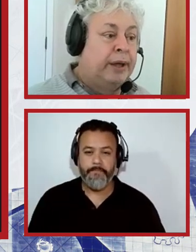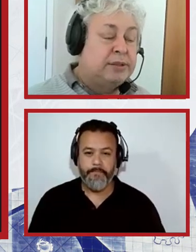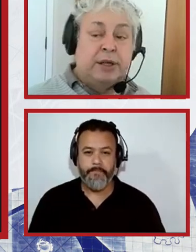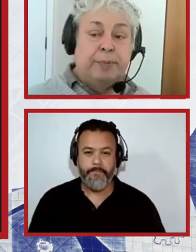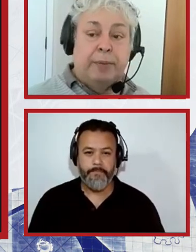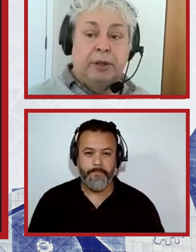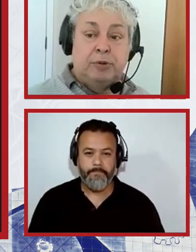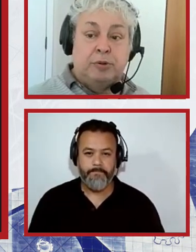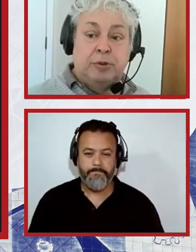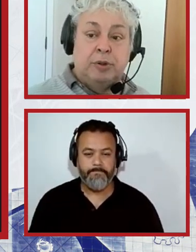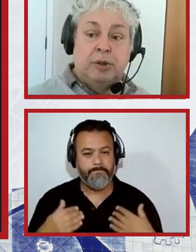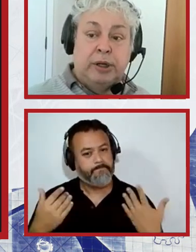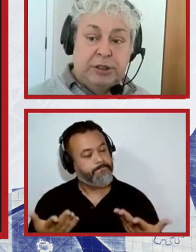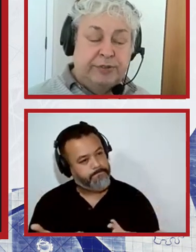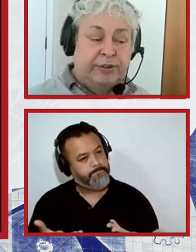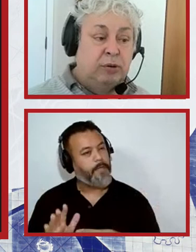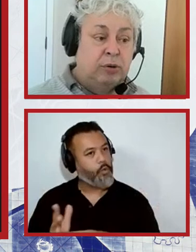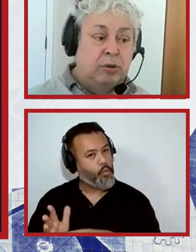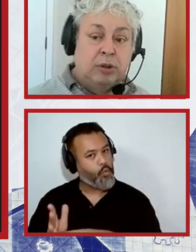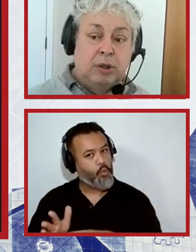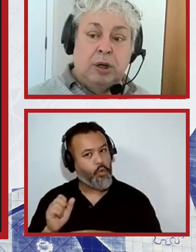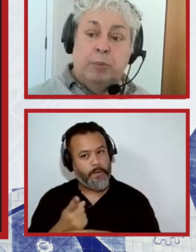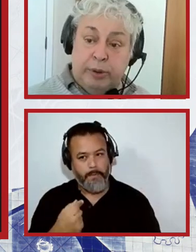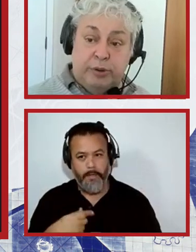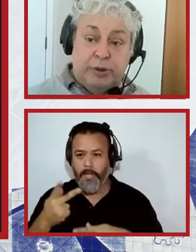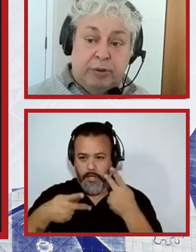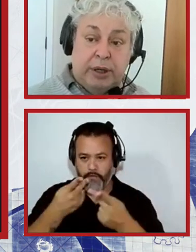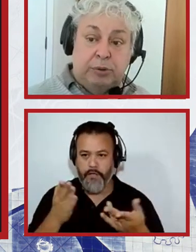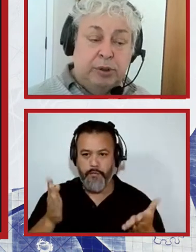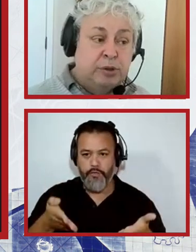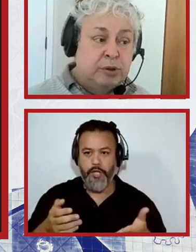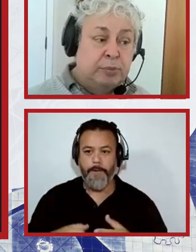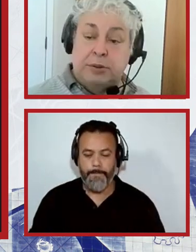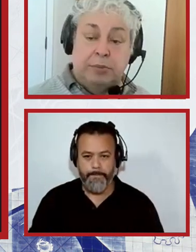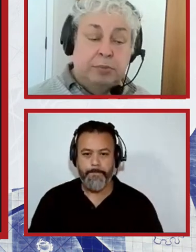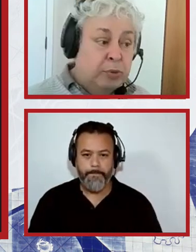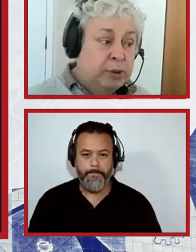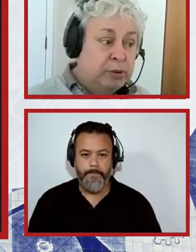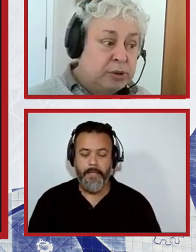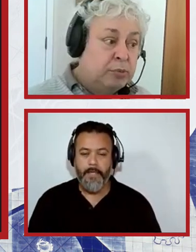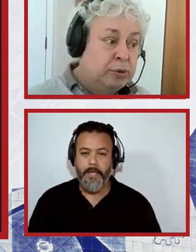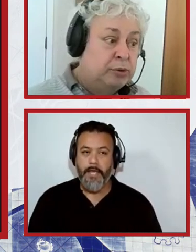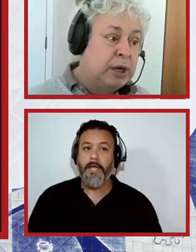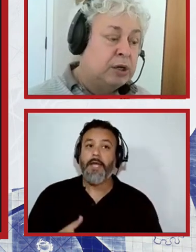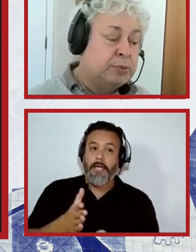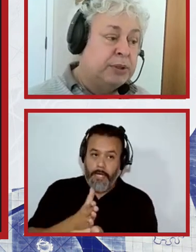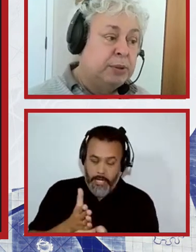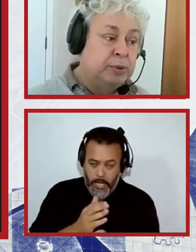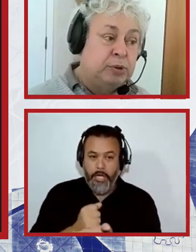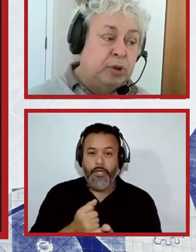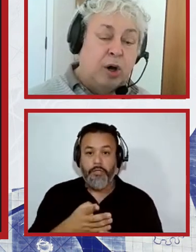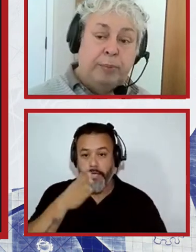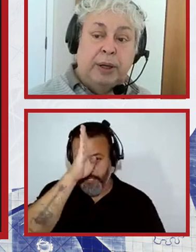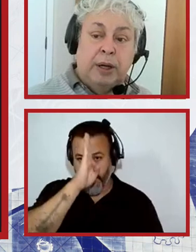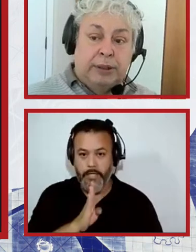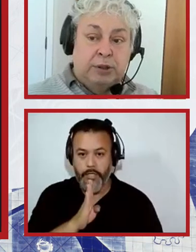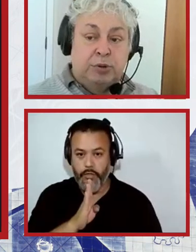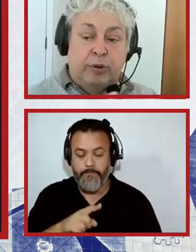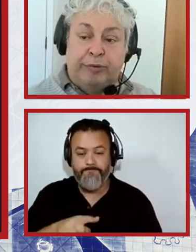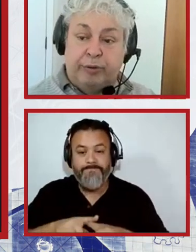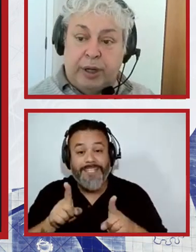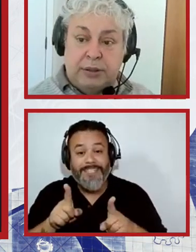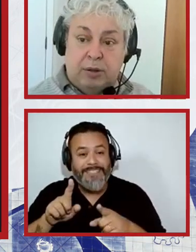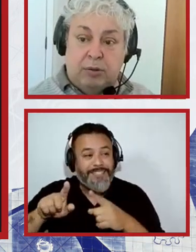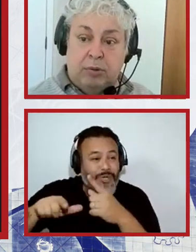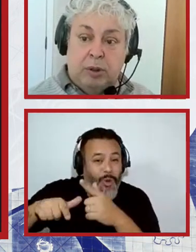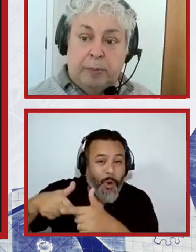Bom, esses equipamentos que a gente falou, muitos são gratuitos, mas muitos são muito caros. Por exemplo, o Tobi, na